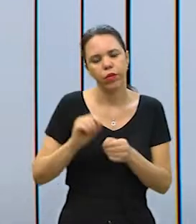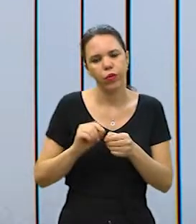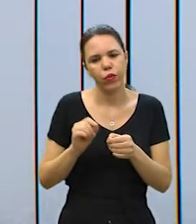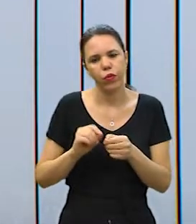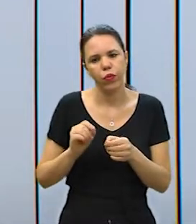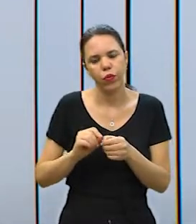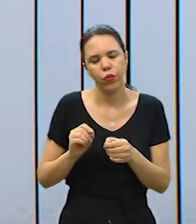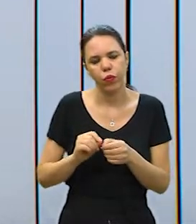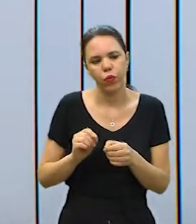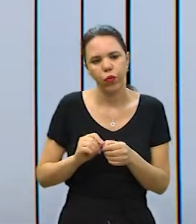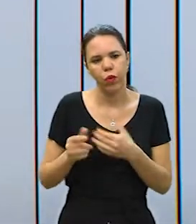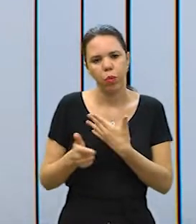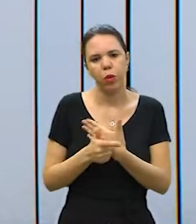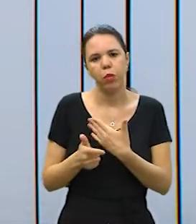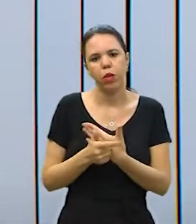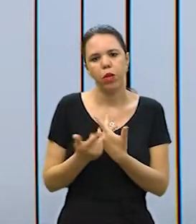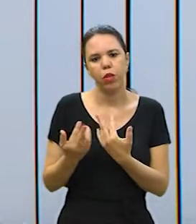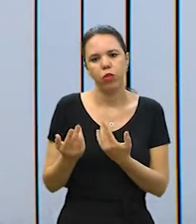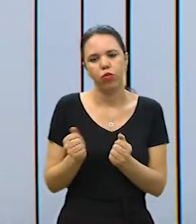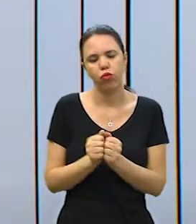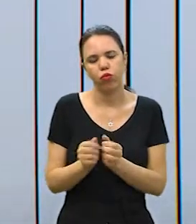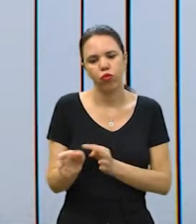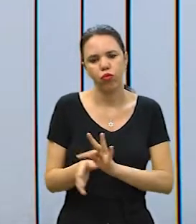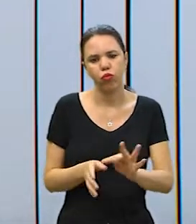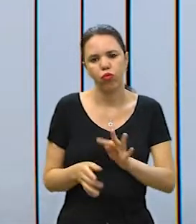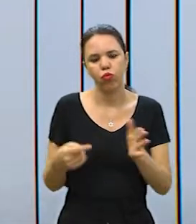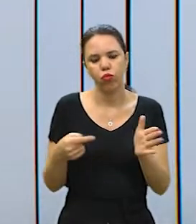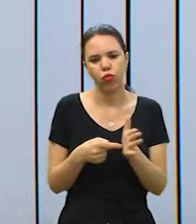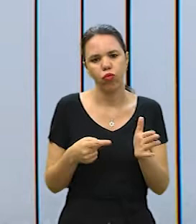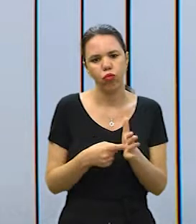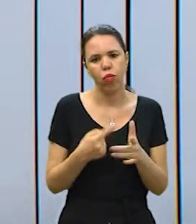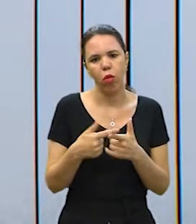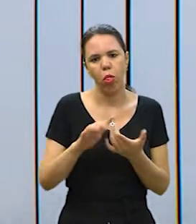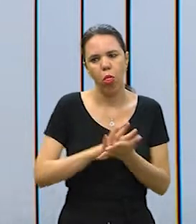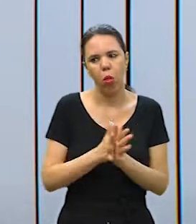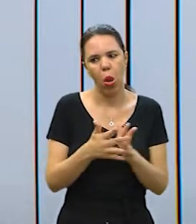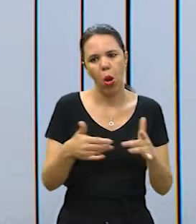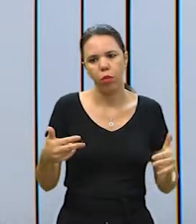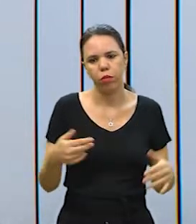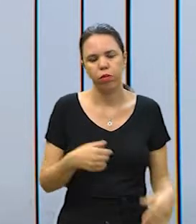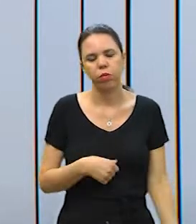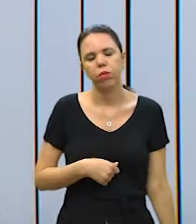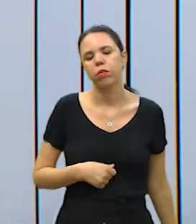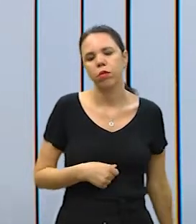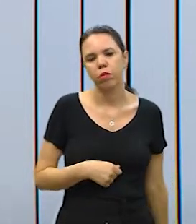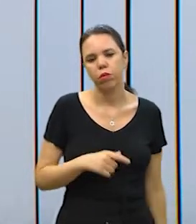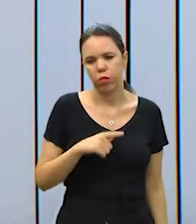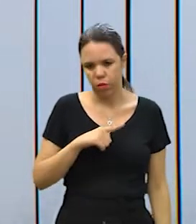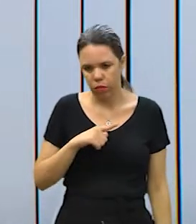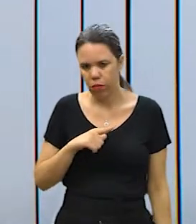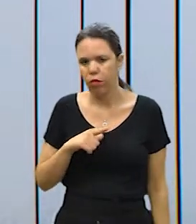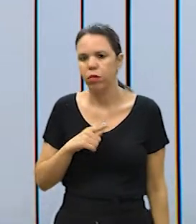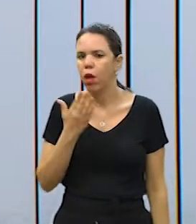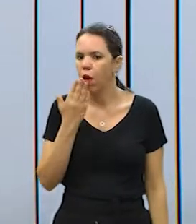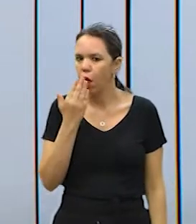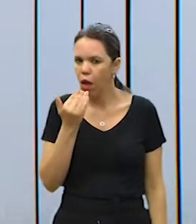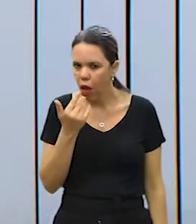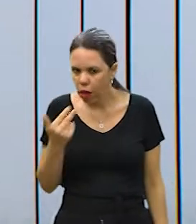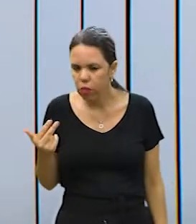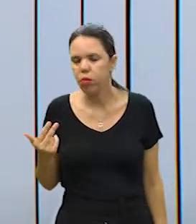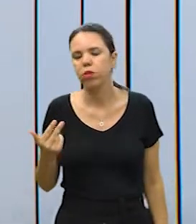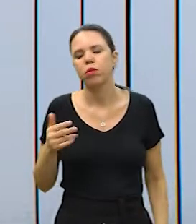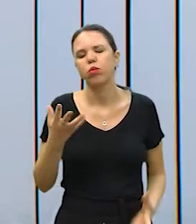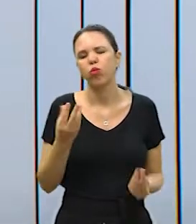fez o papel com o Conselho Tutelar de denunciar maus tratos, abusos. Ela tem também a questão da